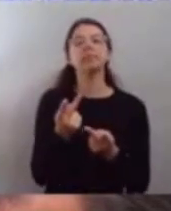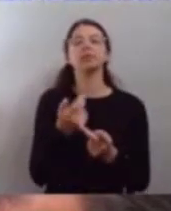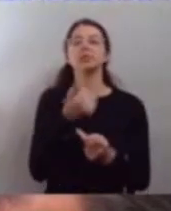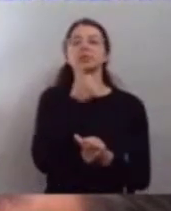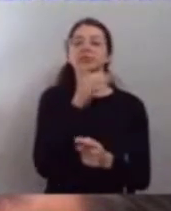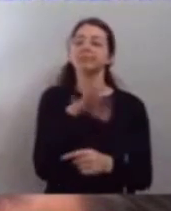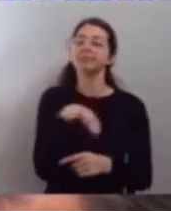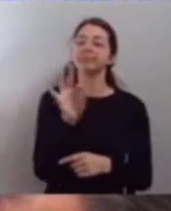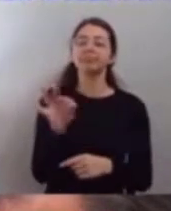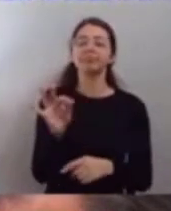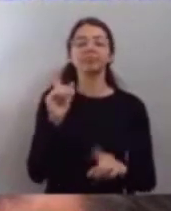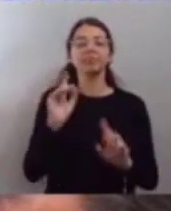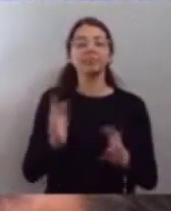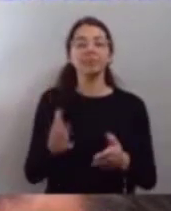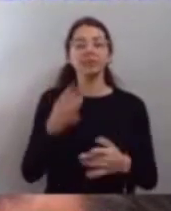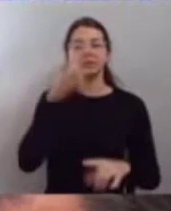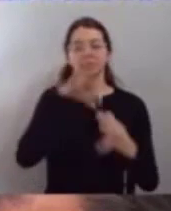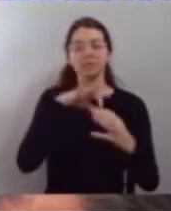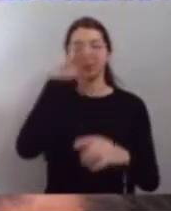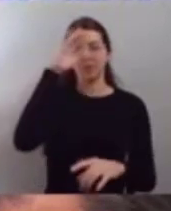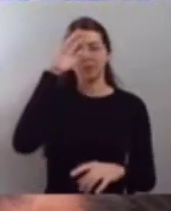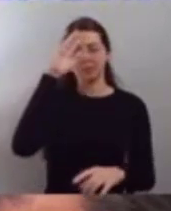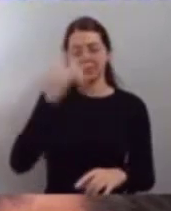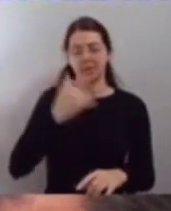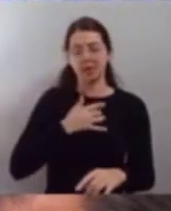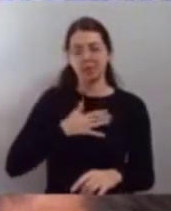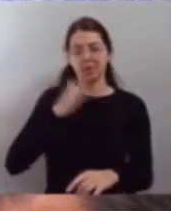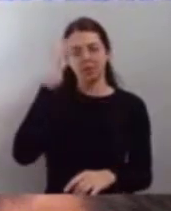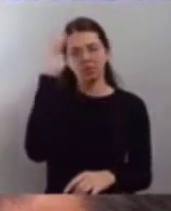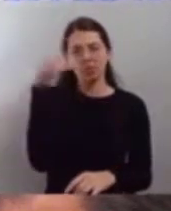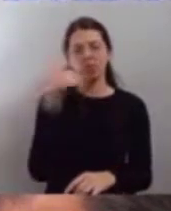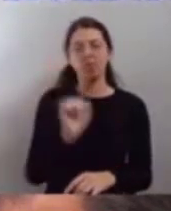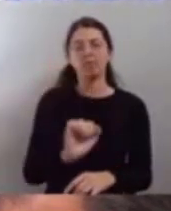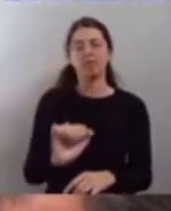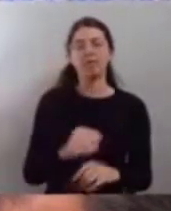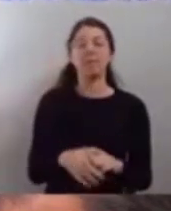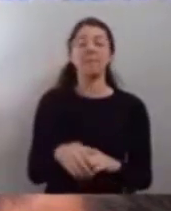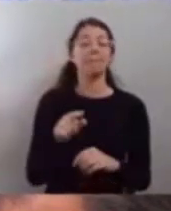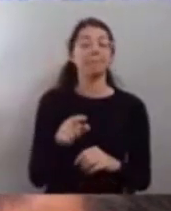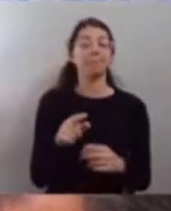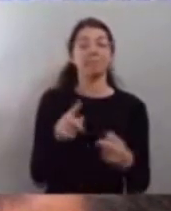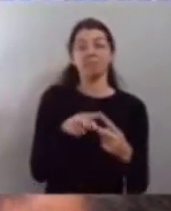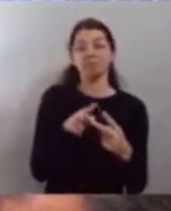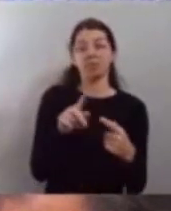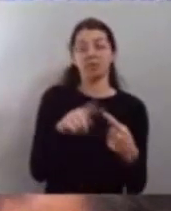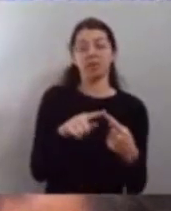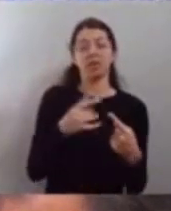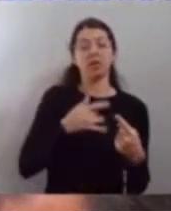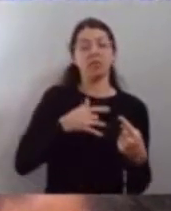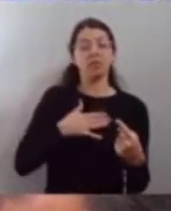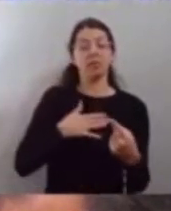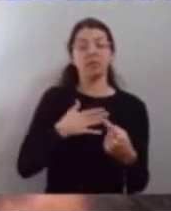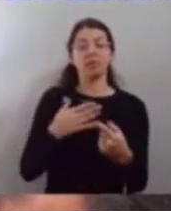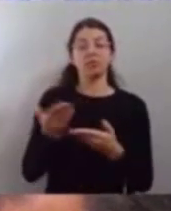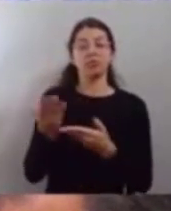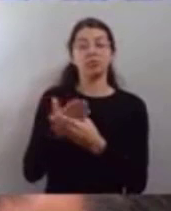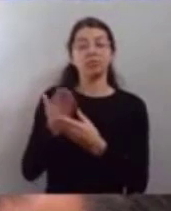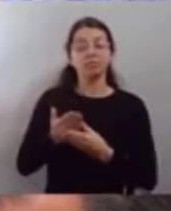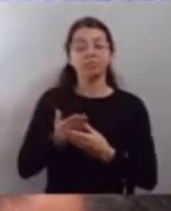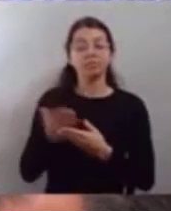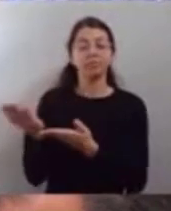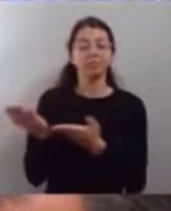relativas ao futuro da empresa neste segmento uma duas ou a empresa não apresentou os documentos e não houve avaliação